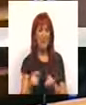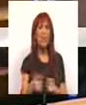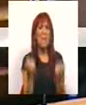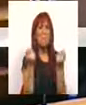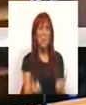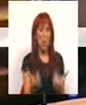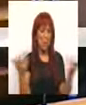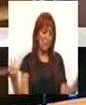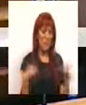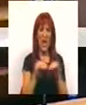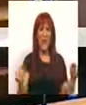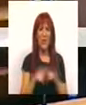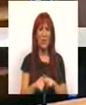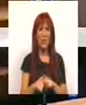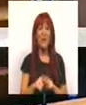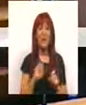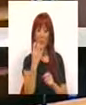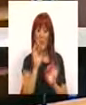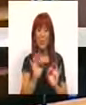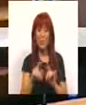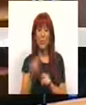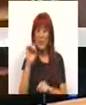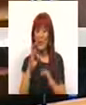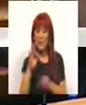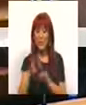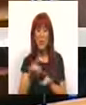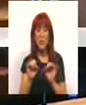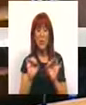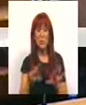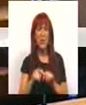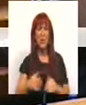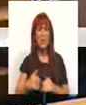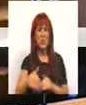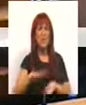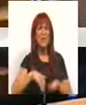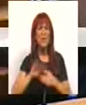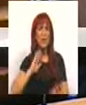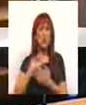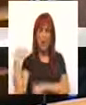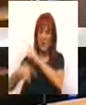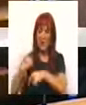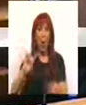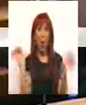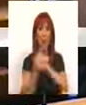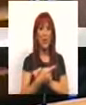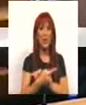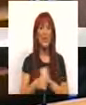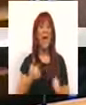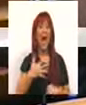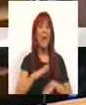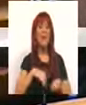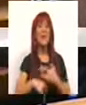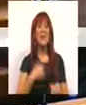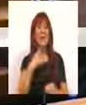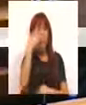pouca. Ao nível da civicultura de prevenção é, aliás, muito próxima do que foi feito nos últimos anos, contrariamente ao que se pretende fazer